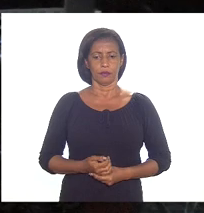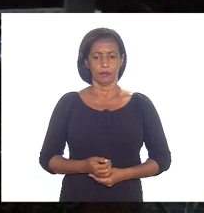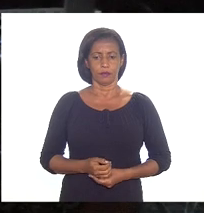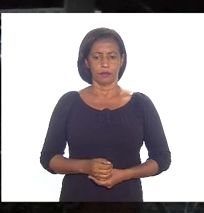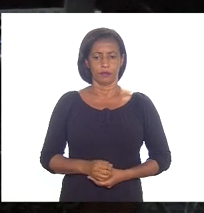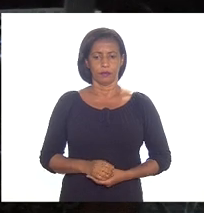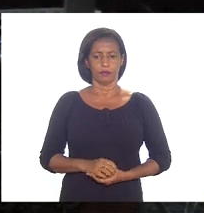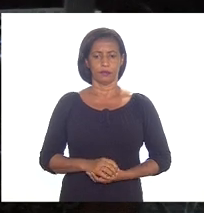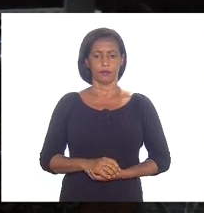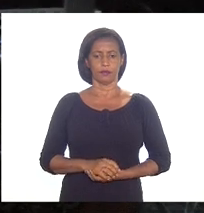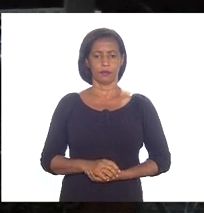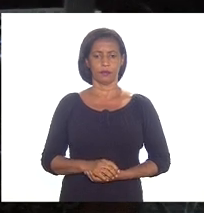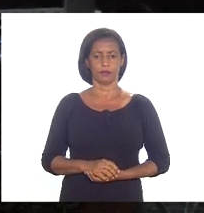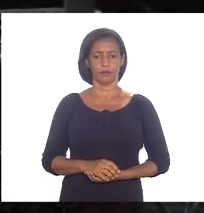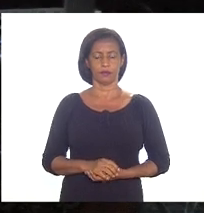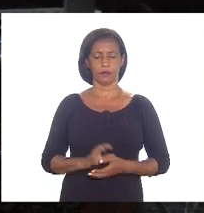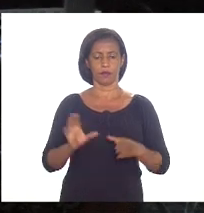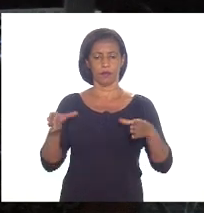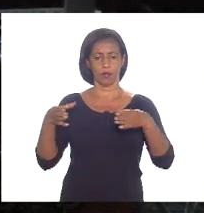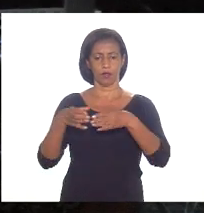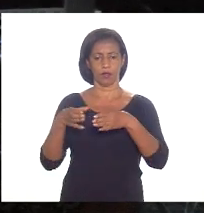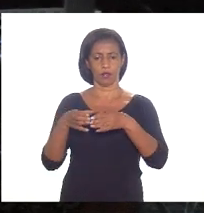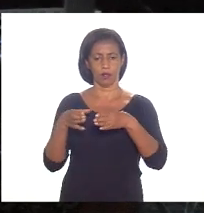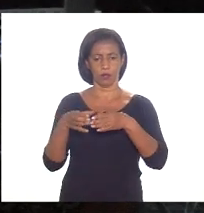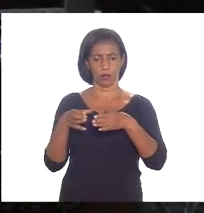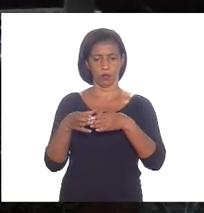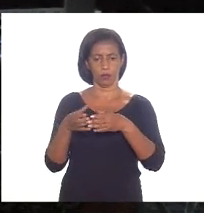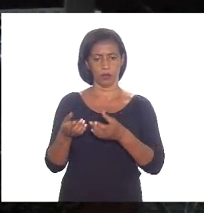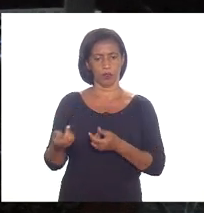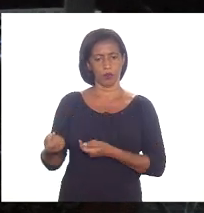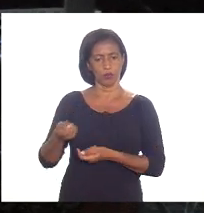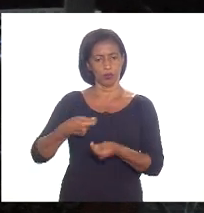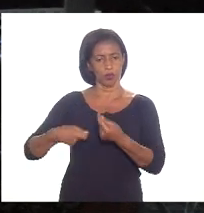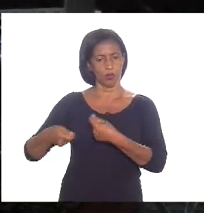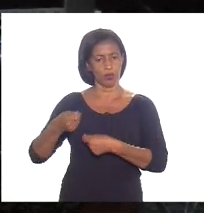bem. Ao final. Pela Comissão de Orçamento, deputado Márcio Canella.